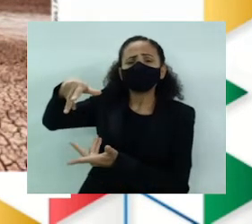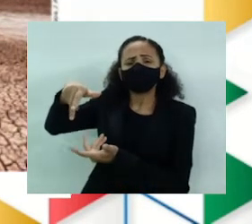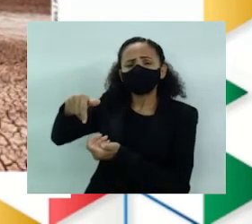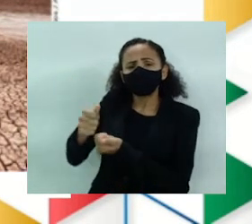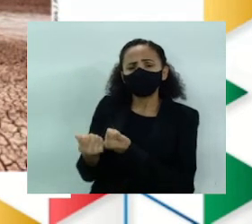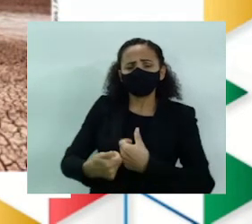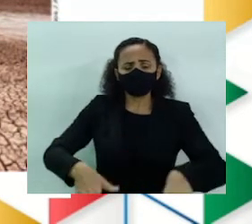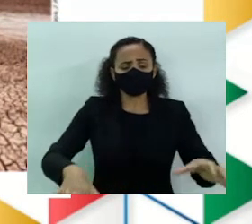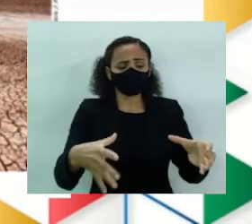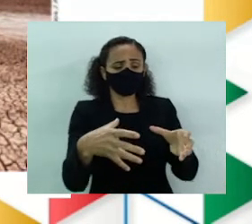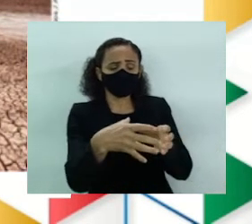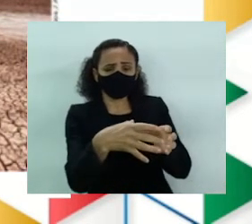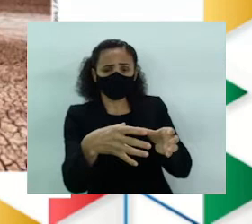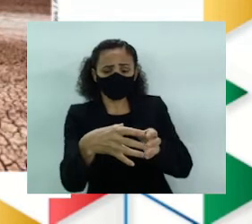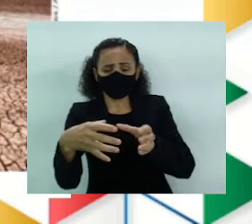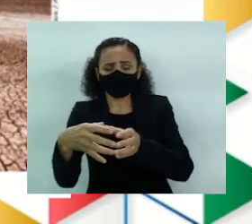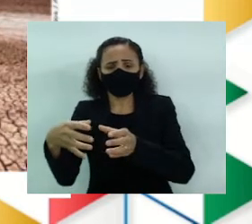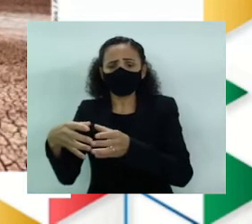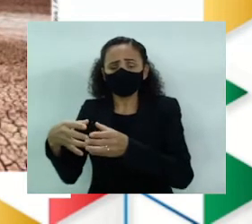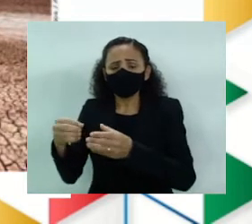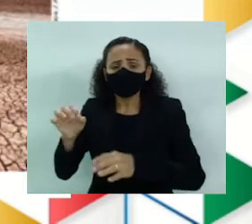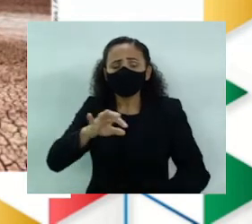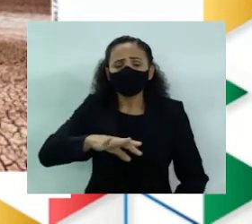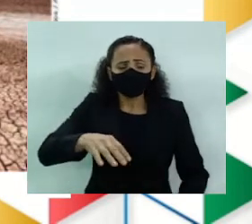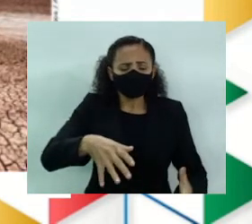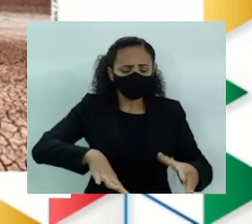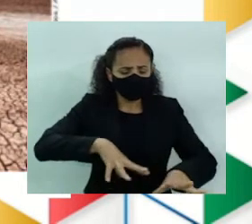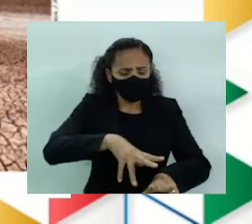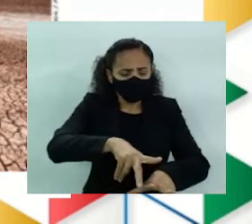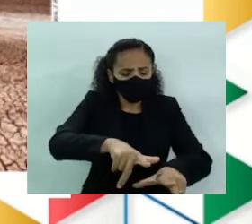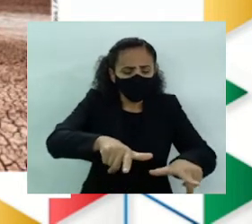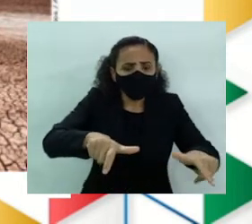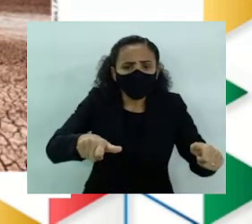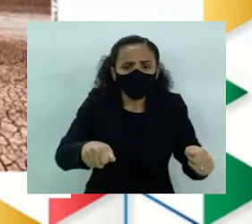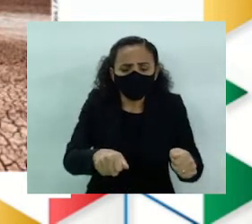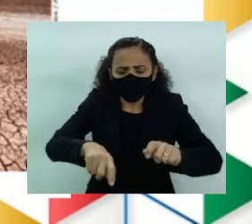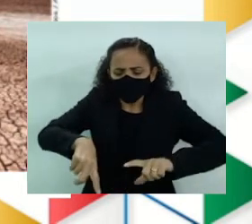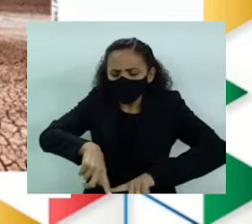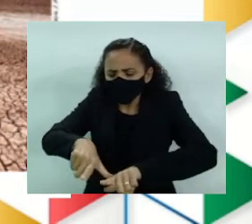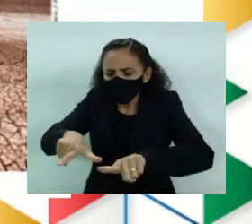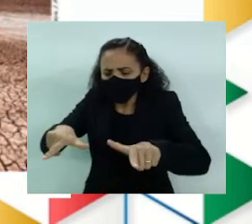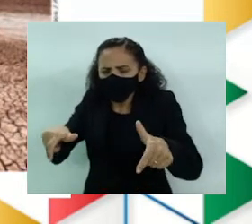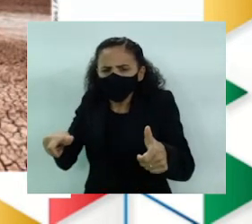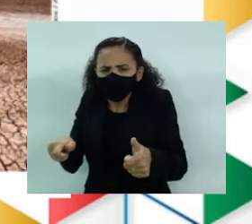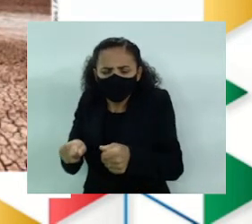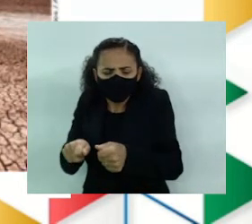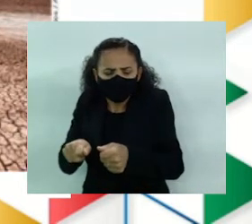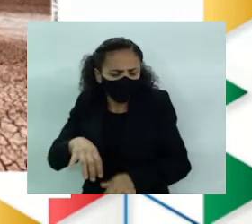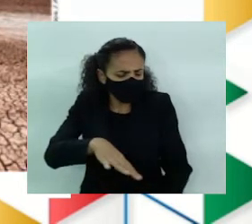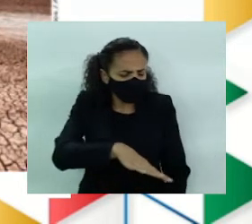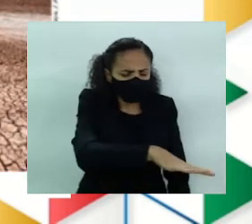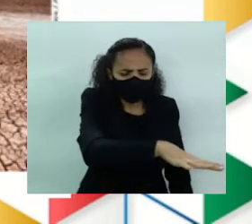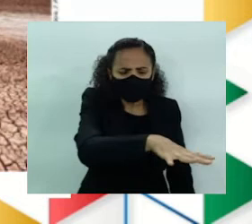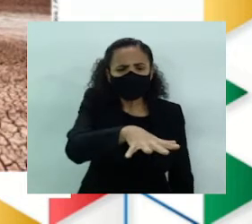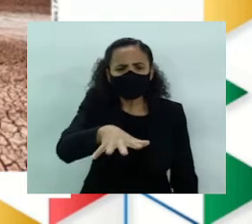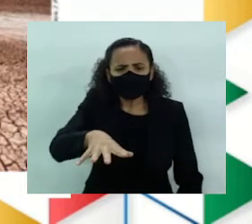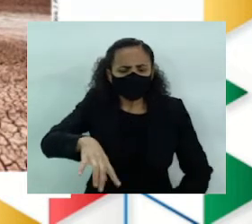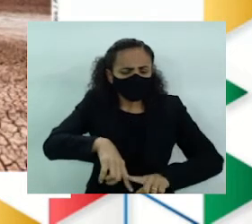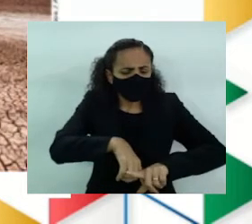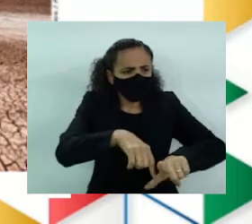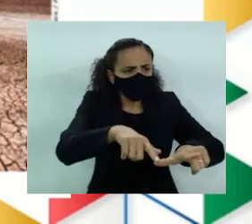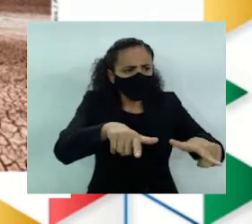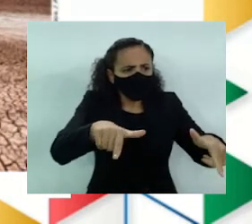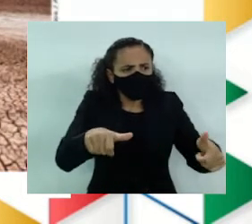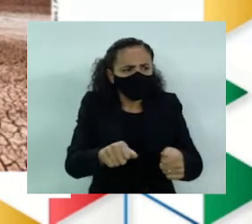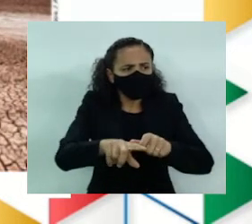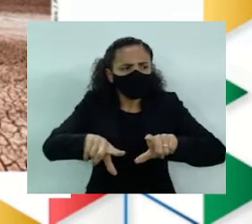grupos pelo mundo. Dessa forma, as alterações climáticas têm demonstrado que diversas foram